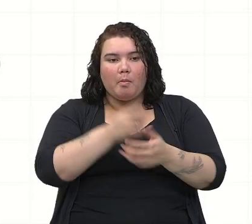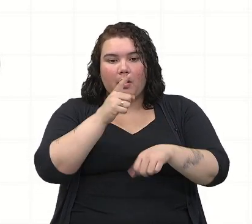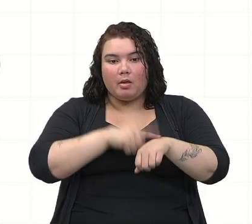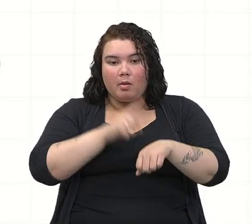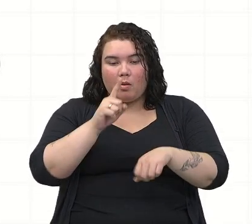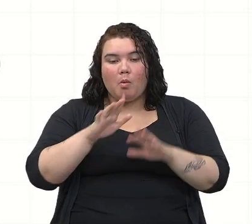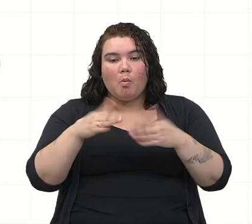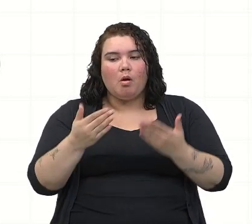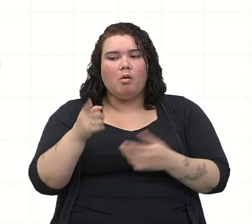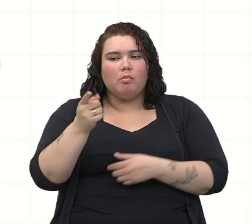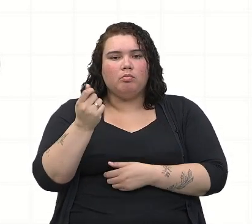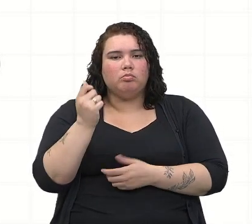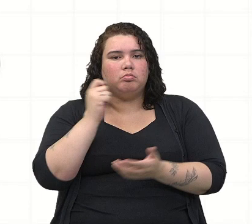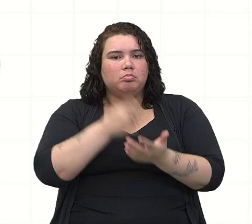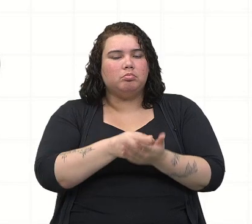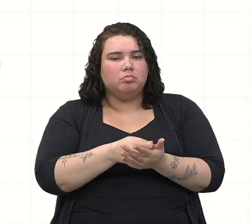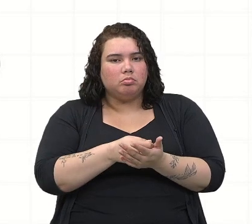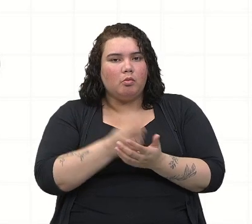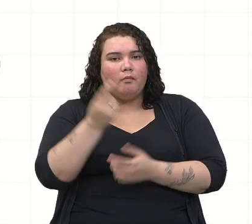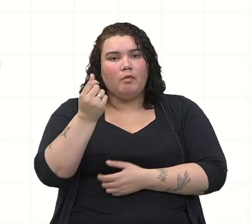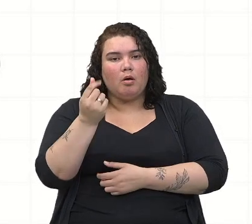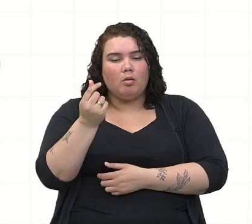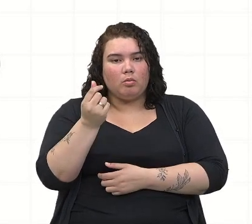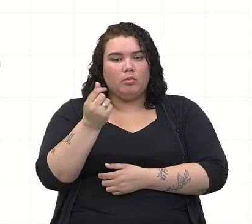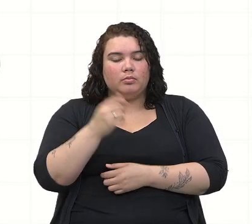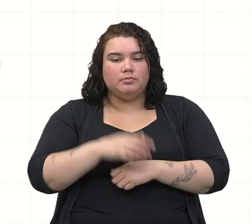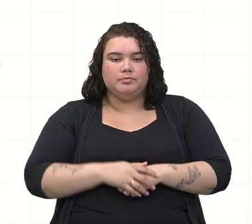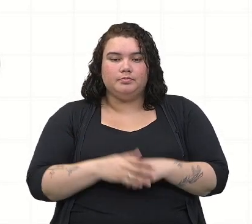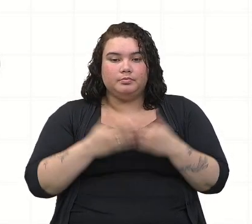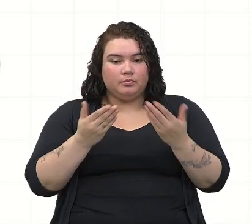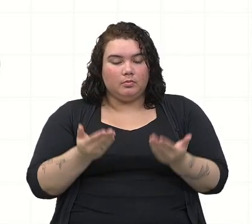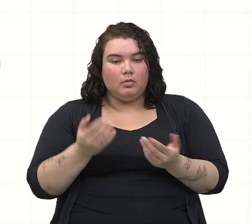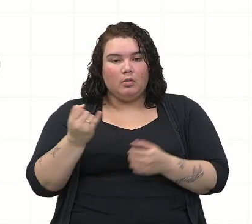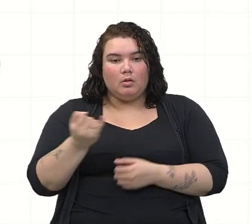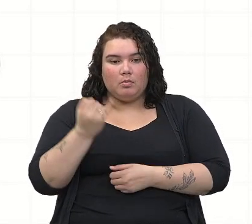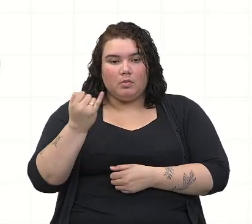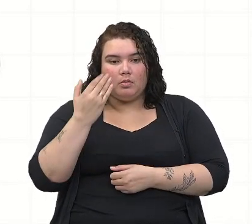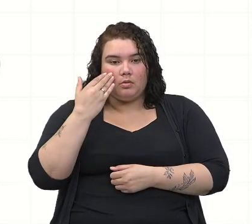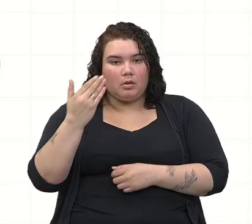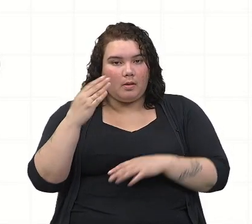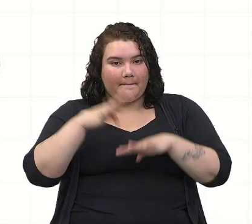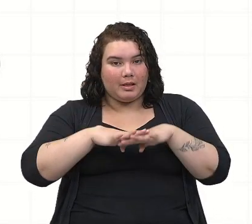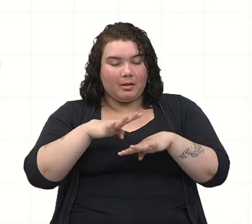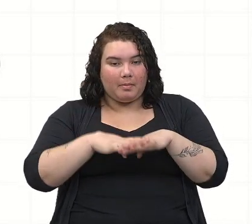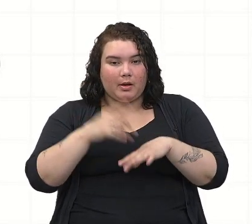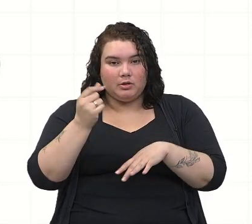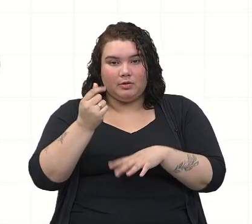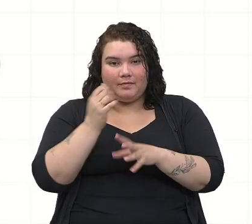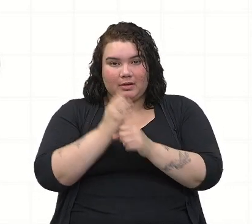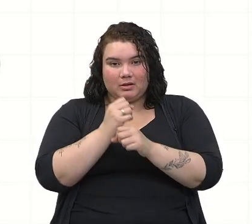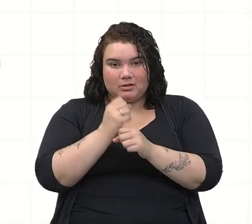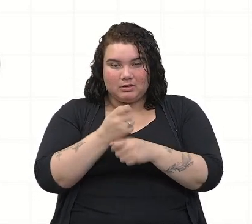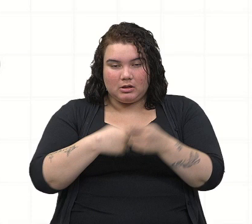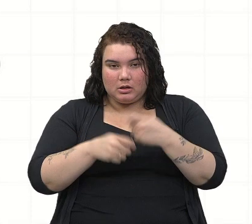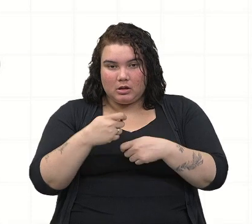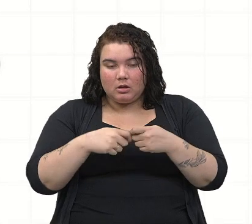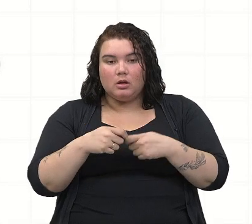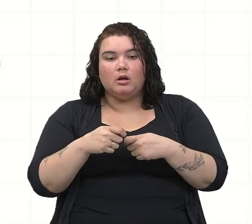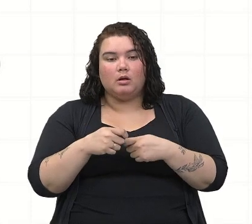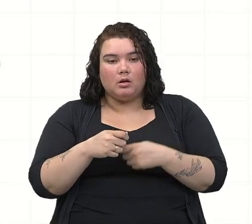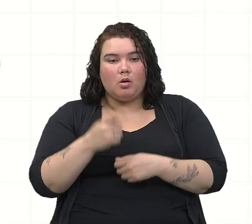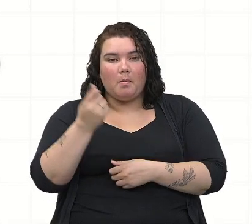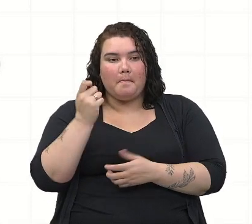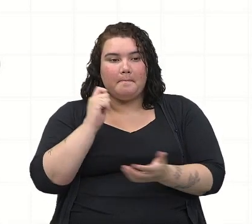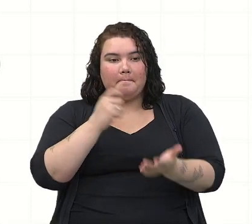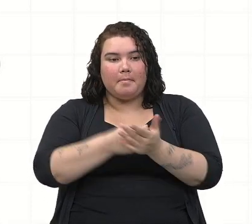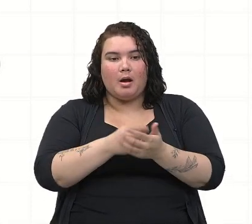qual o valor que foi pago? Essa é a importância, né, falando aqui em matemática financeira, quando você tem aquele valor à vista.